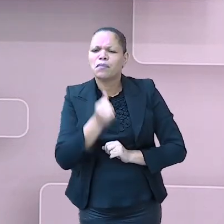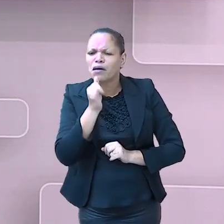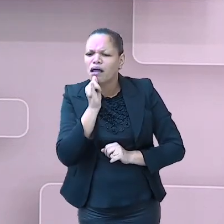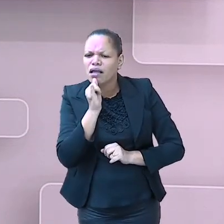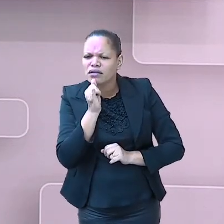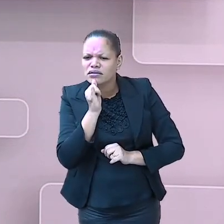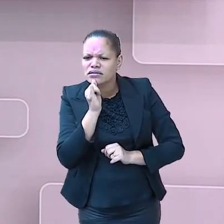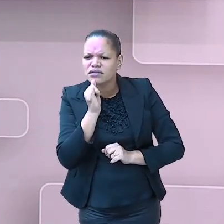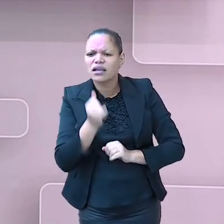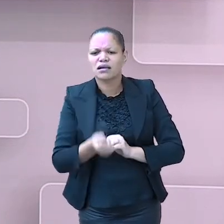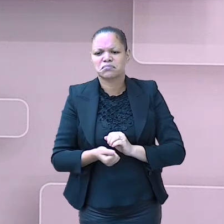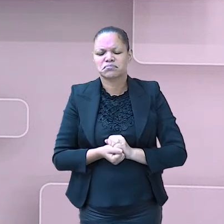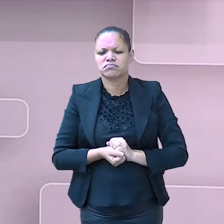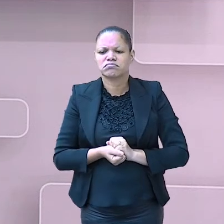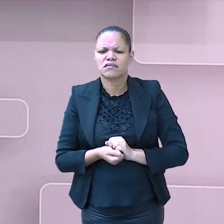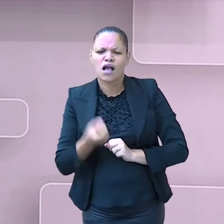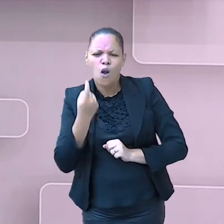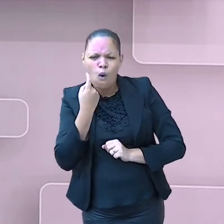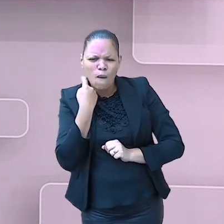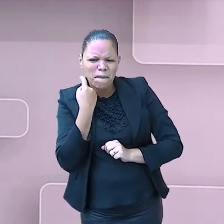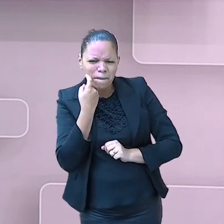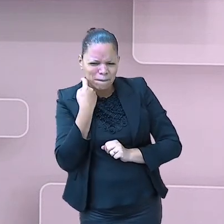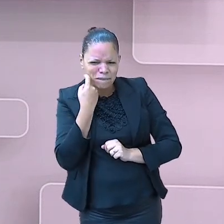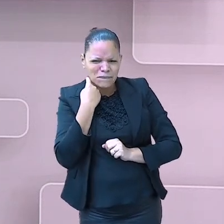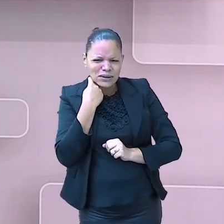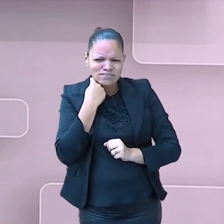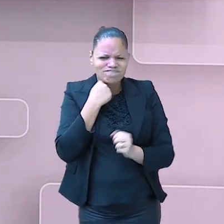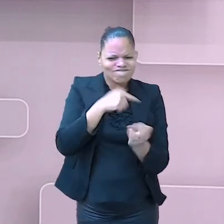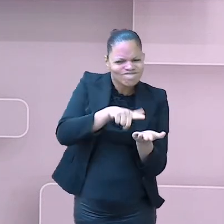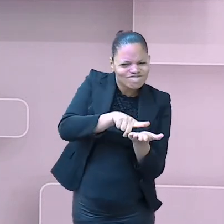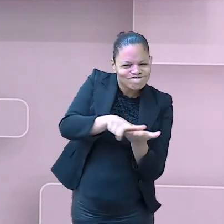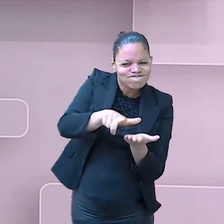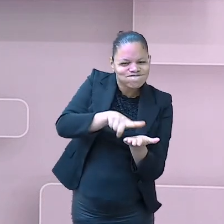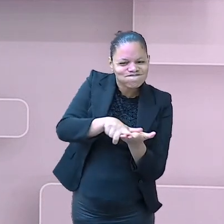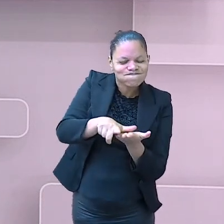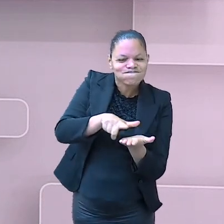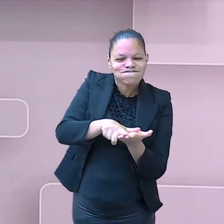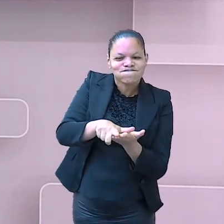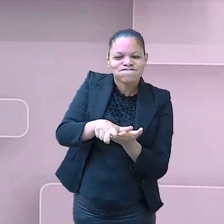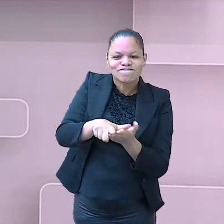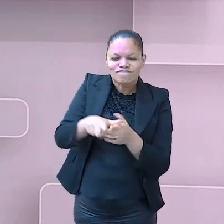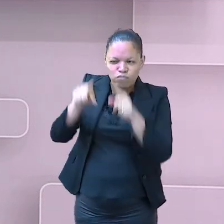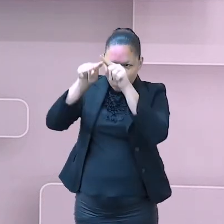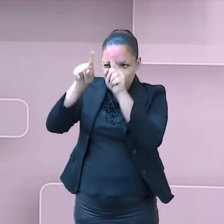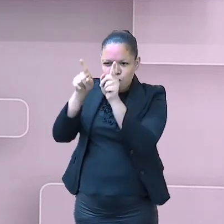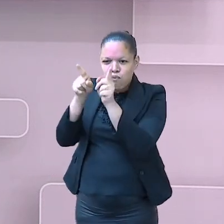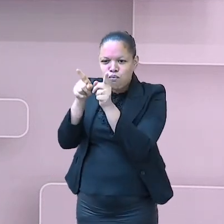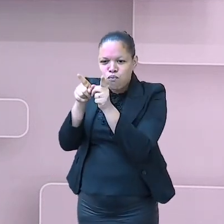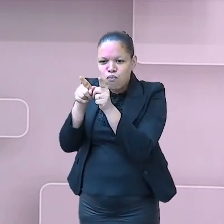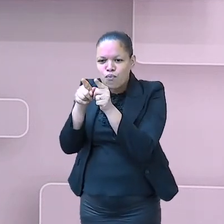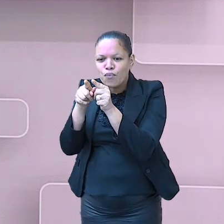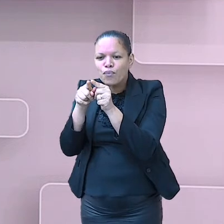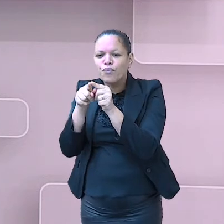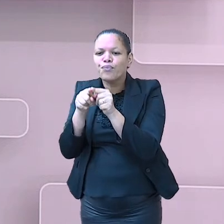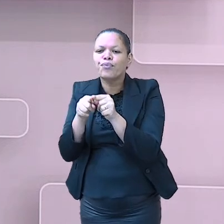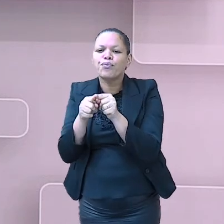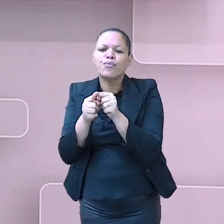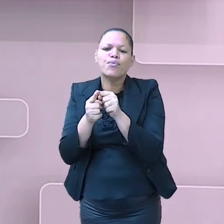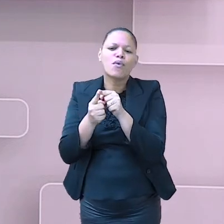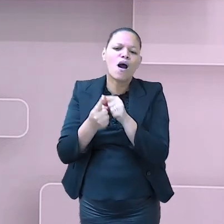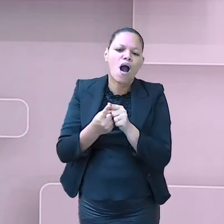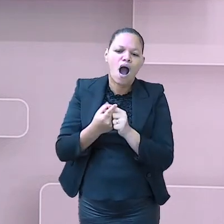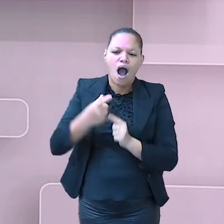branca cheia, como se fosse uma bisnaga, né? Um balão dentro do peixe. Isso é a bexiga